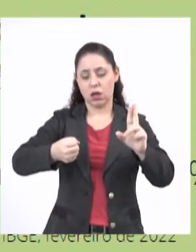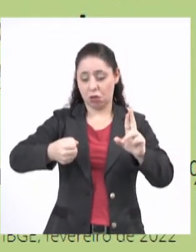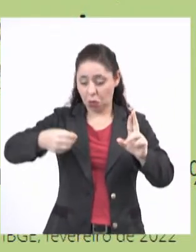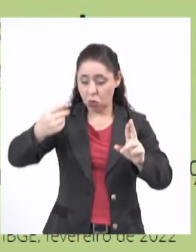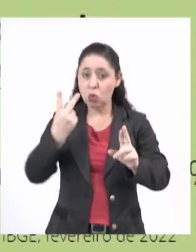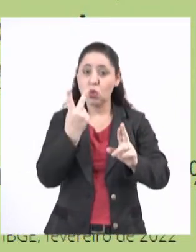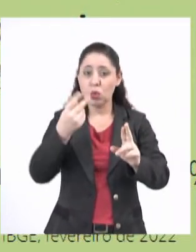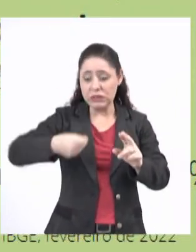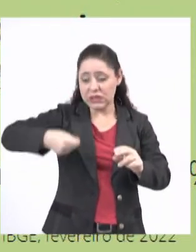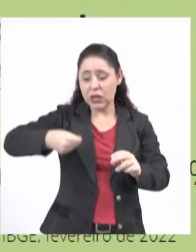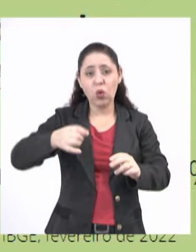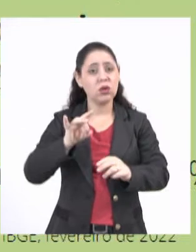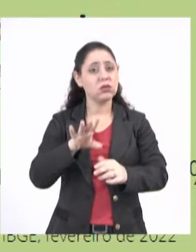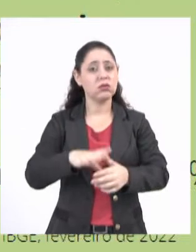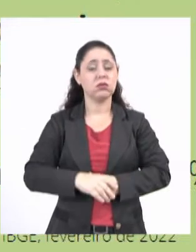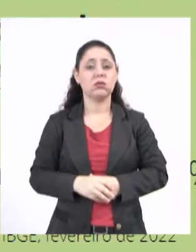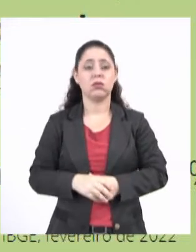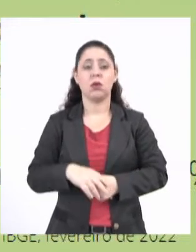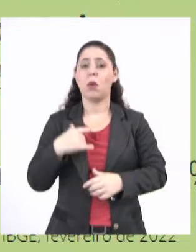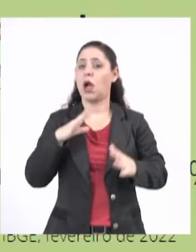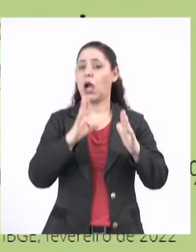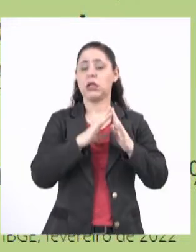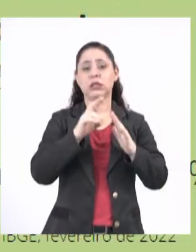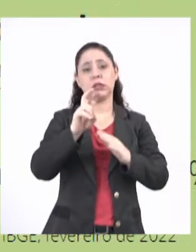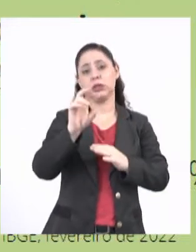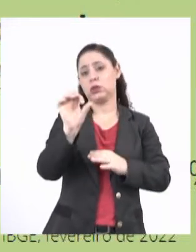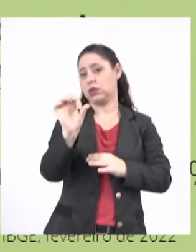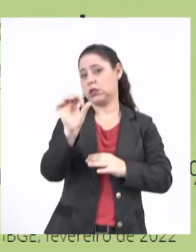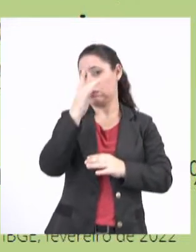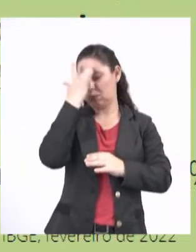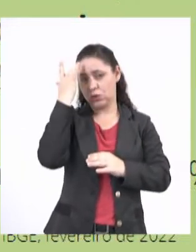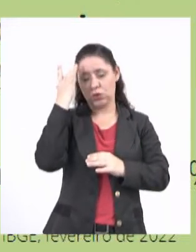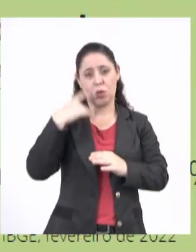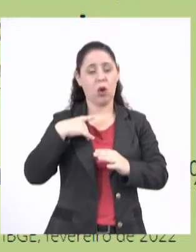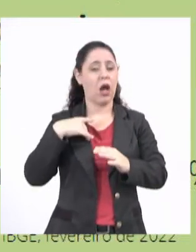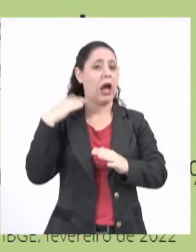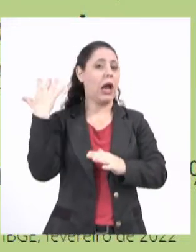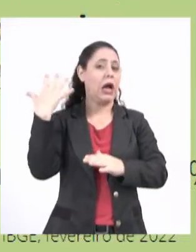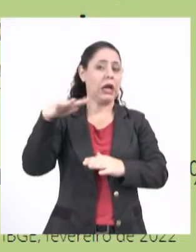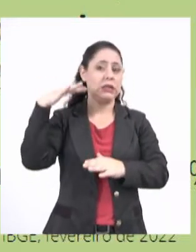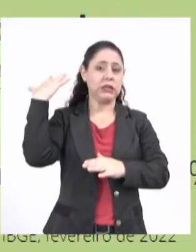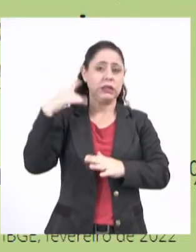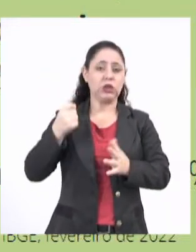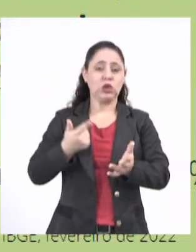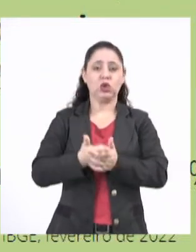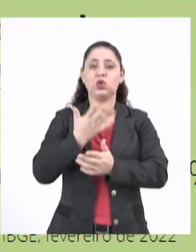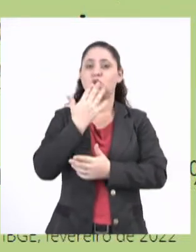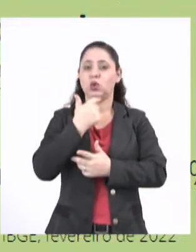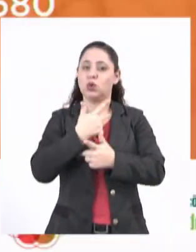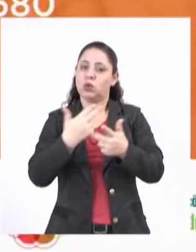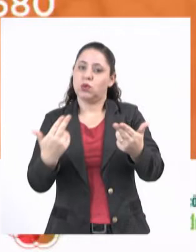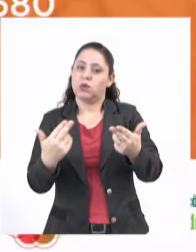Então, manter uma casa com cinco, seis pessoas tem ficado cada vez mais caro quando a gente fala de alimentação.